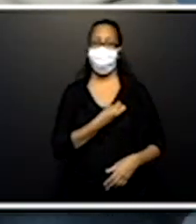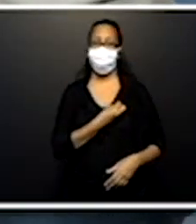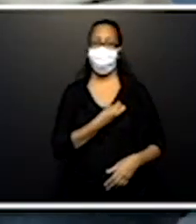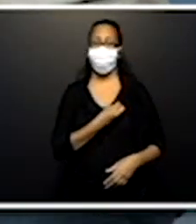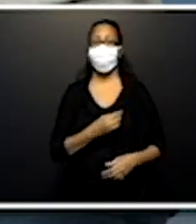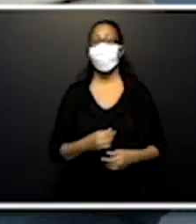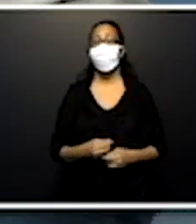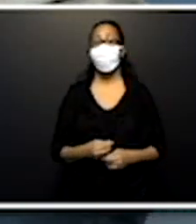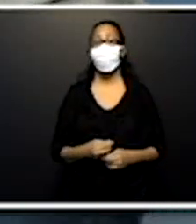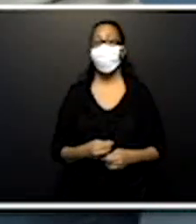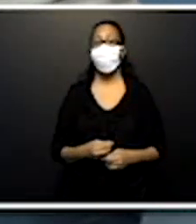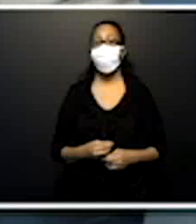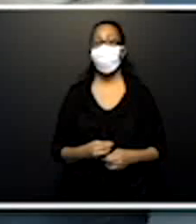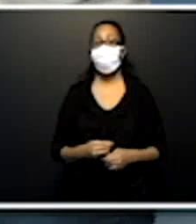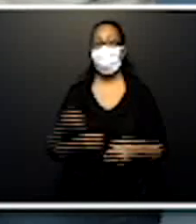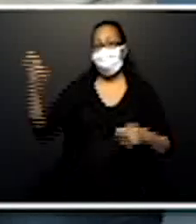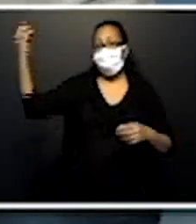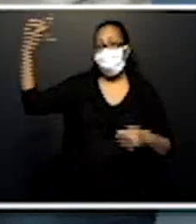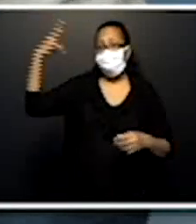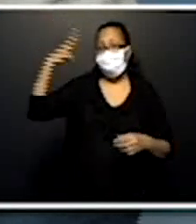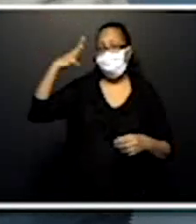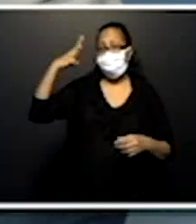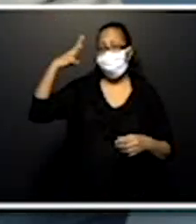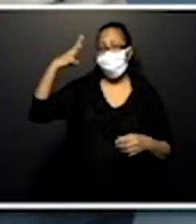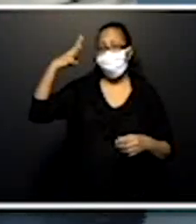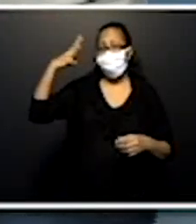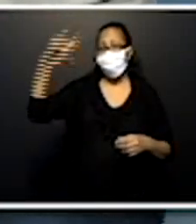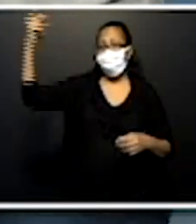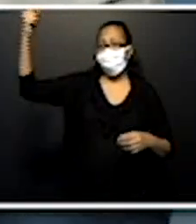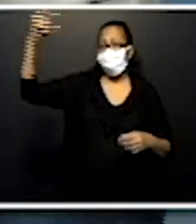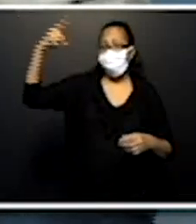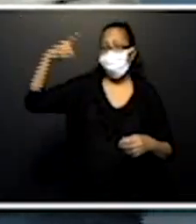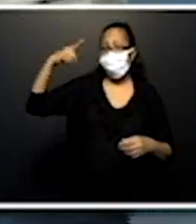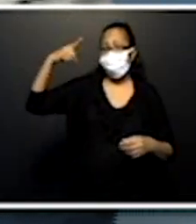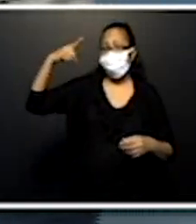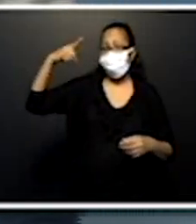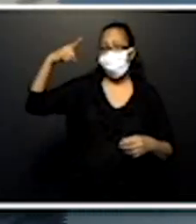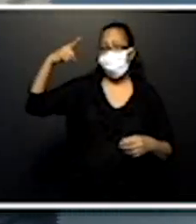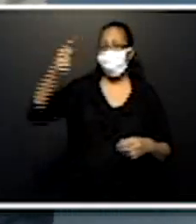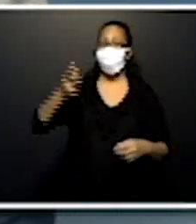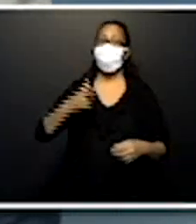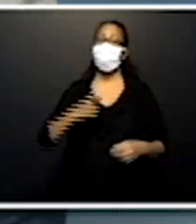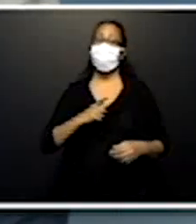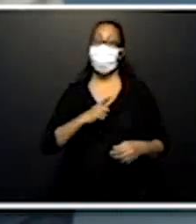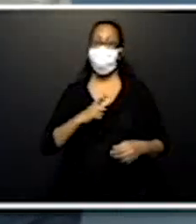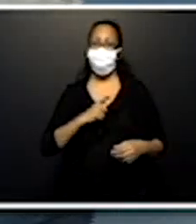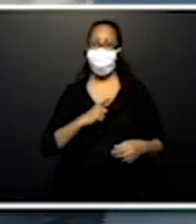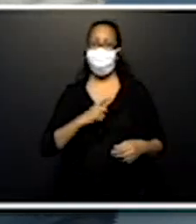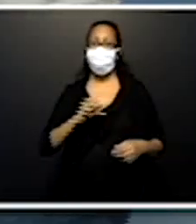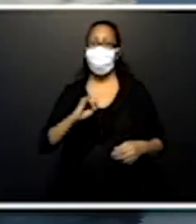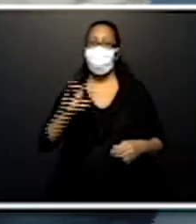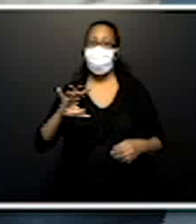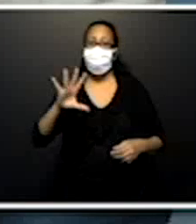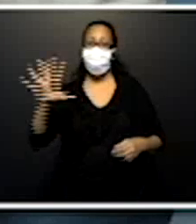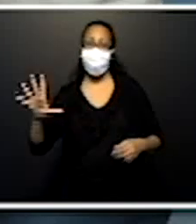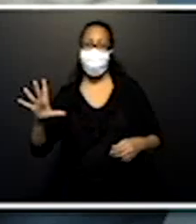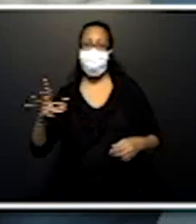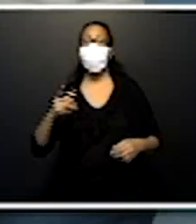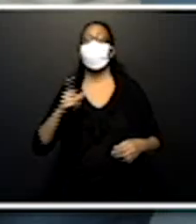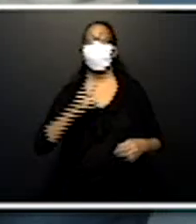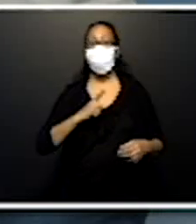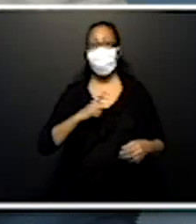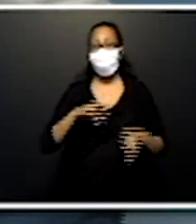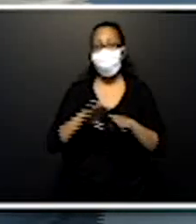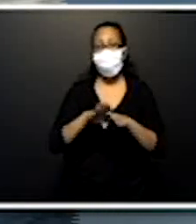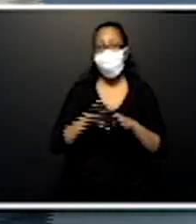certo? Então, essa claridade, essa luminosidade que eu tenho numa imagem, eu também consigo ter